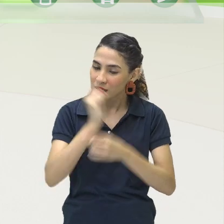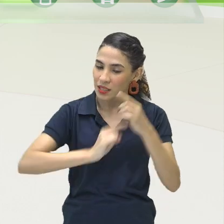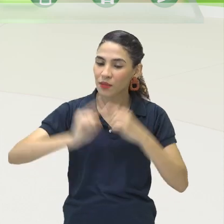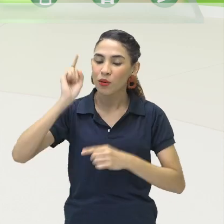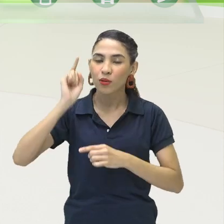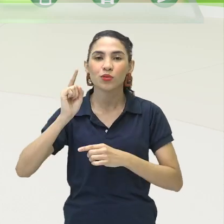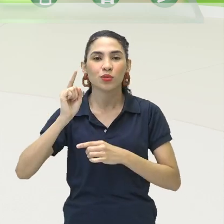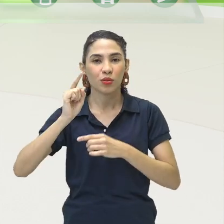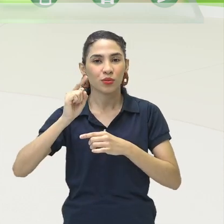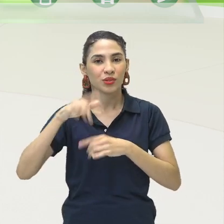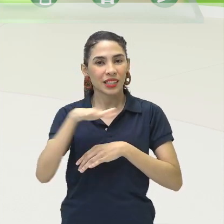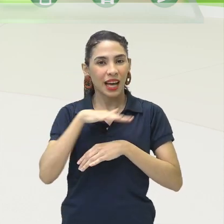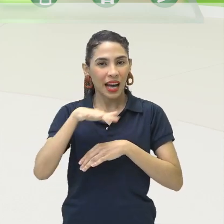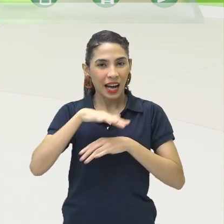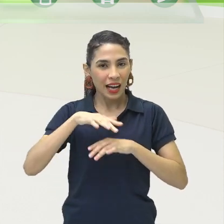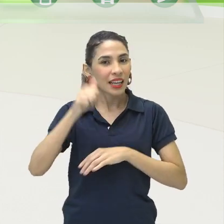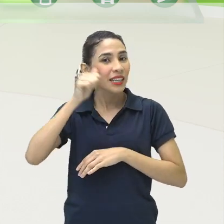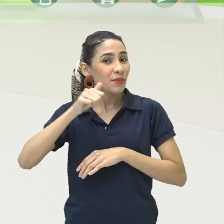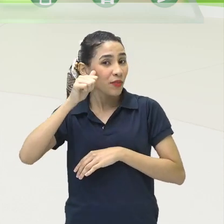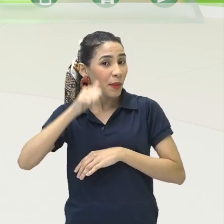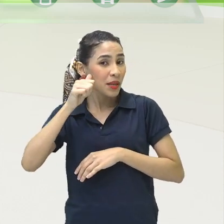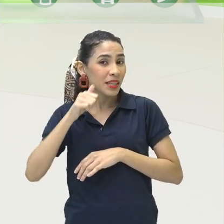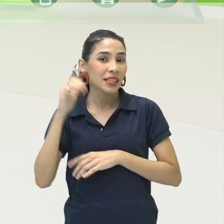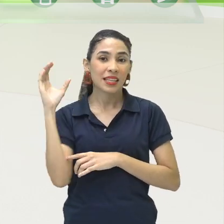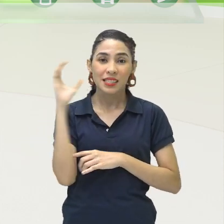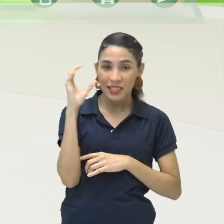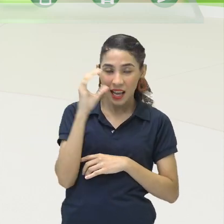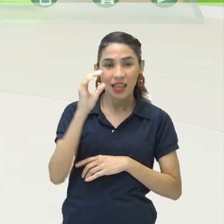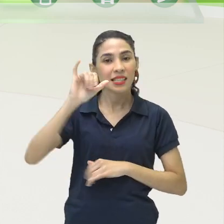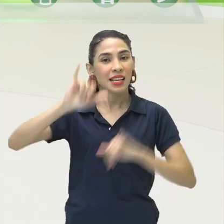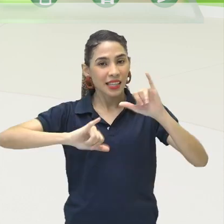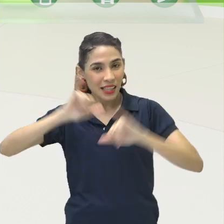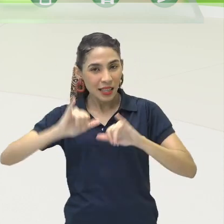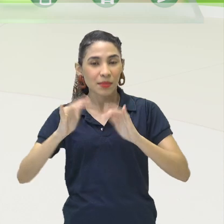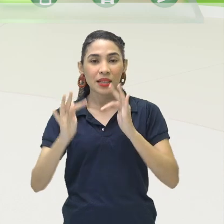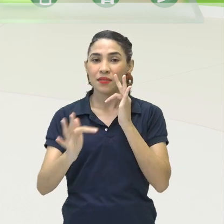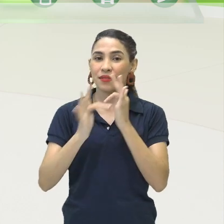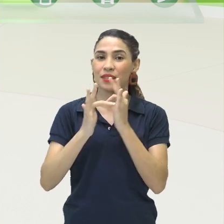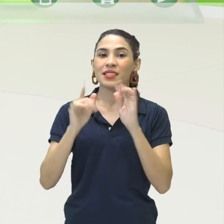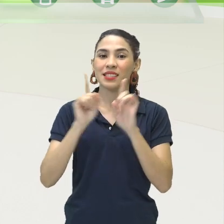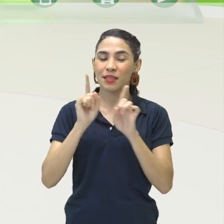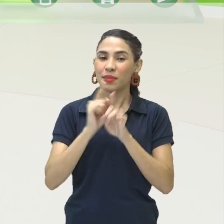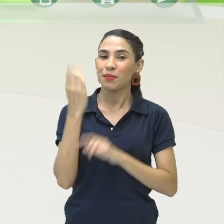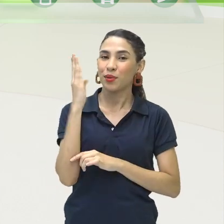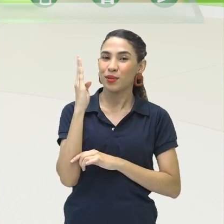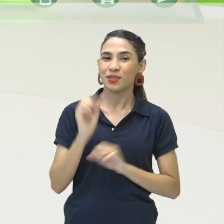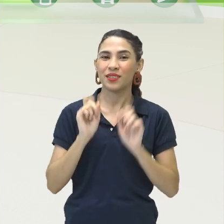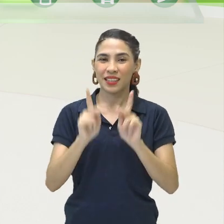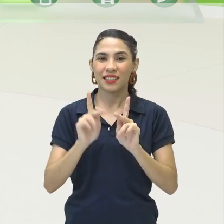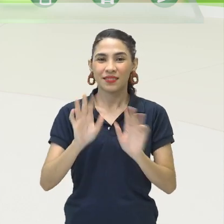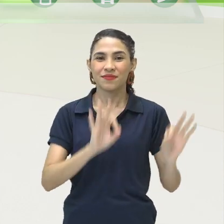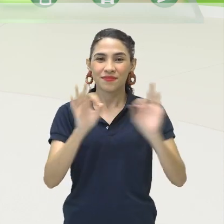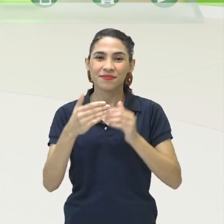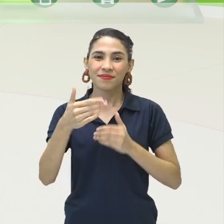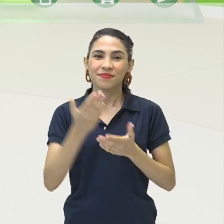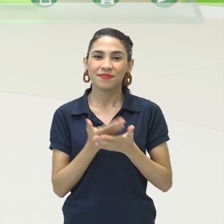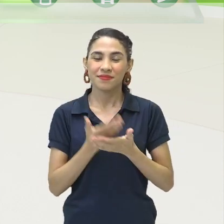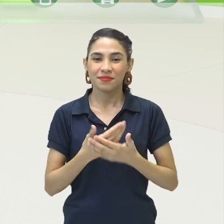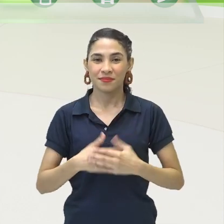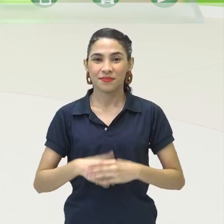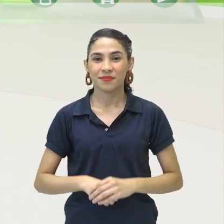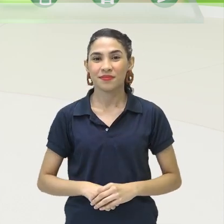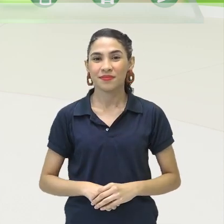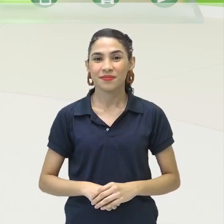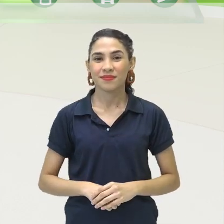contribuições femininas na ciência, na química, na física, na biologia, tá bom? Então, vamos para a aula.